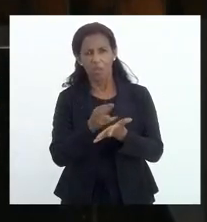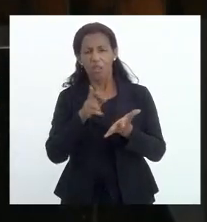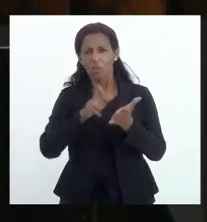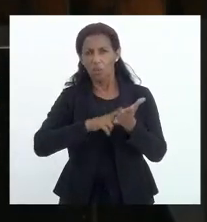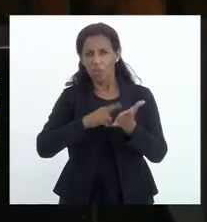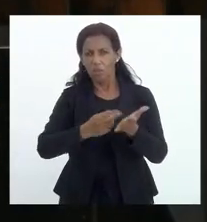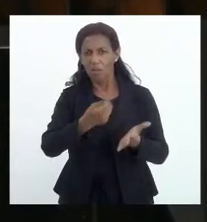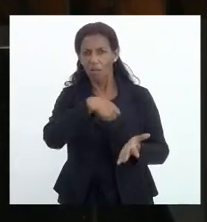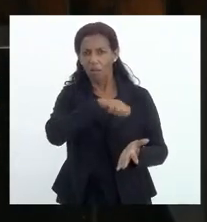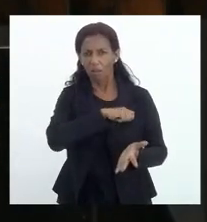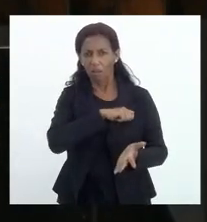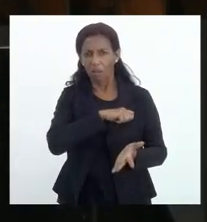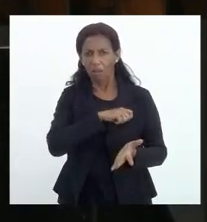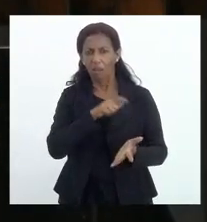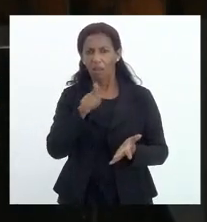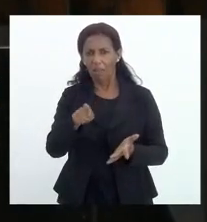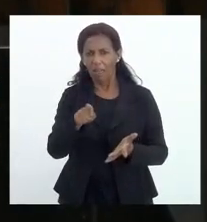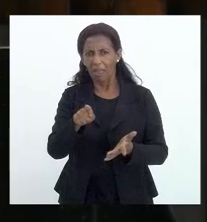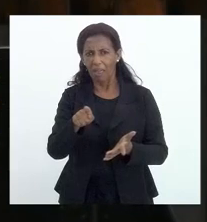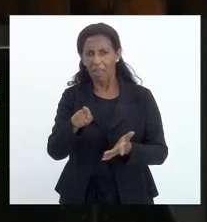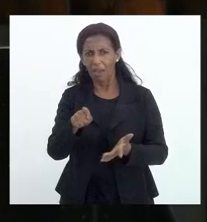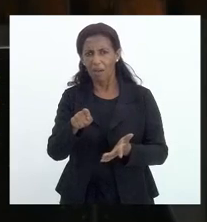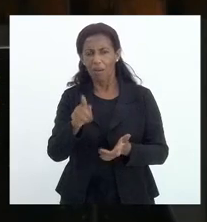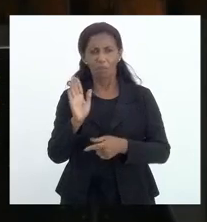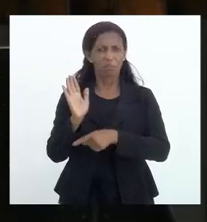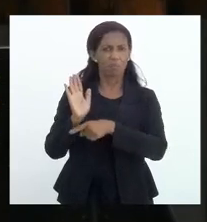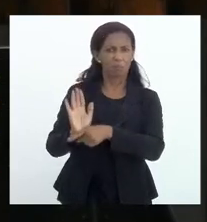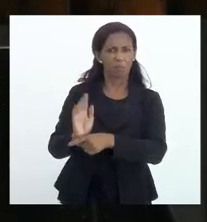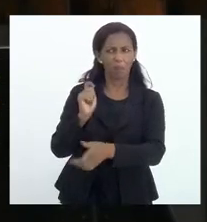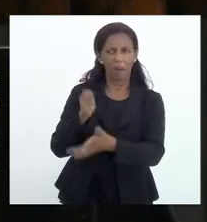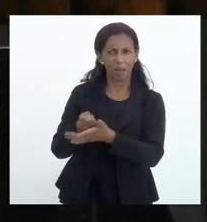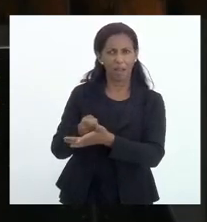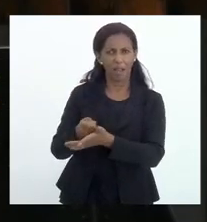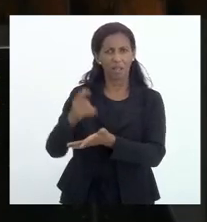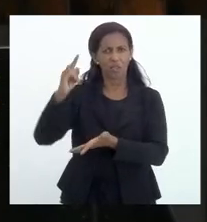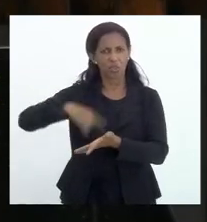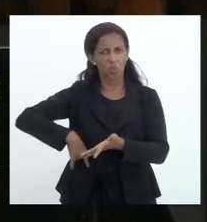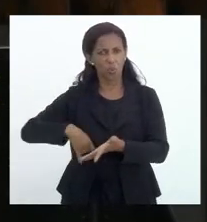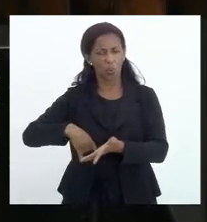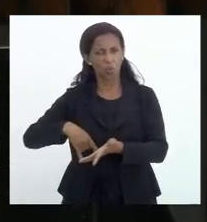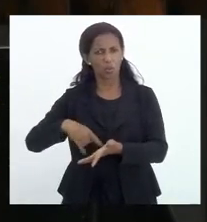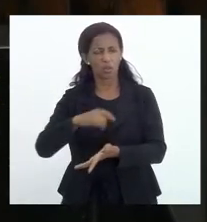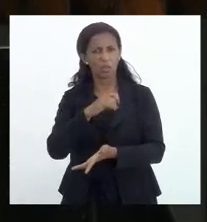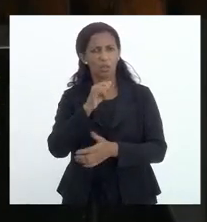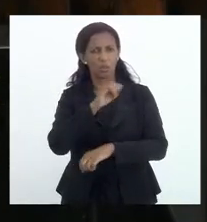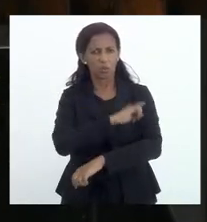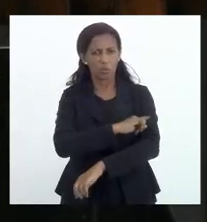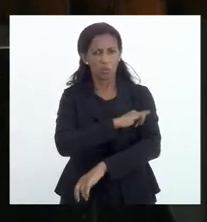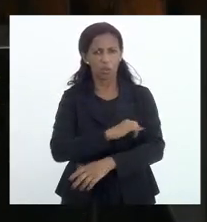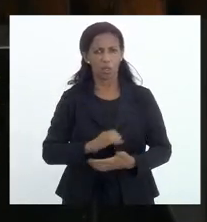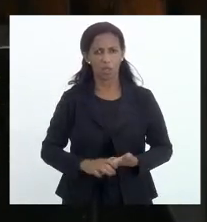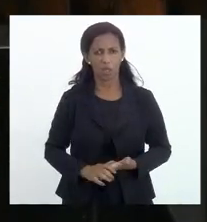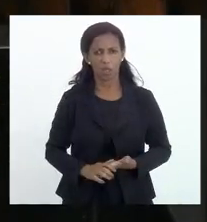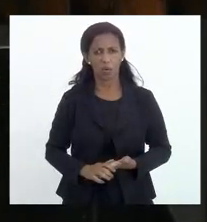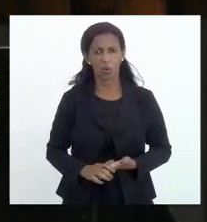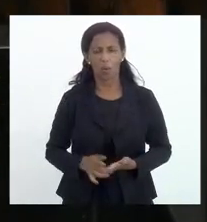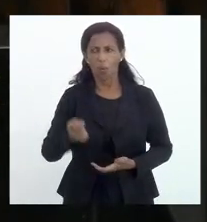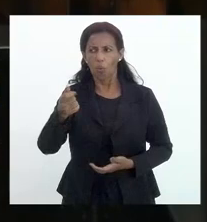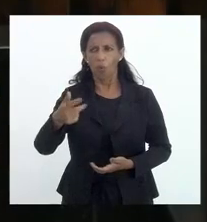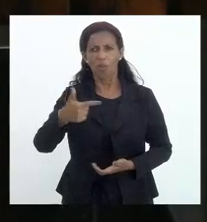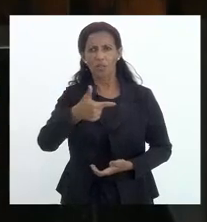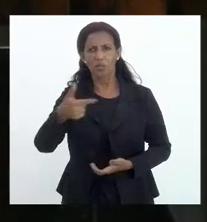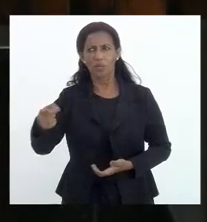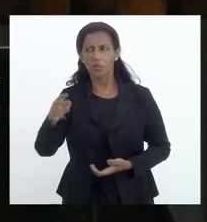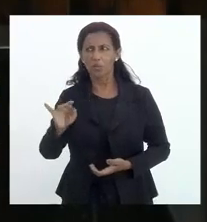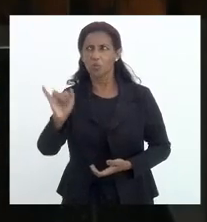fiscal é um instrumento para equilibrar as contas públicas do Rio de Janeiro? Depois do exemplo de 3 anos, saímos dele com quase 200 bi de endividamento e